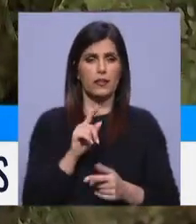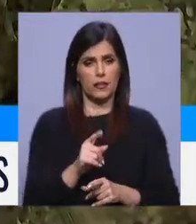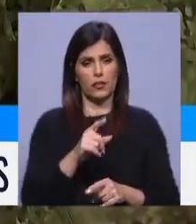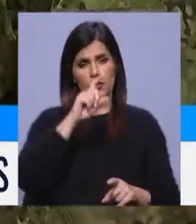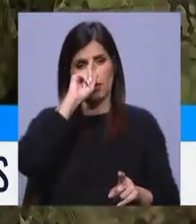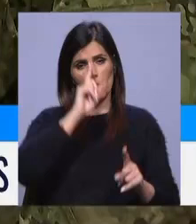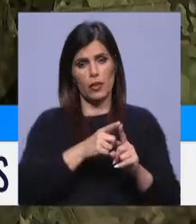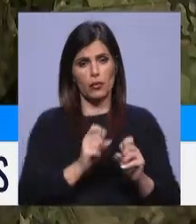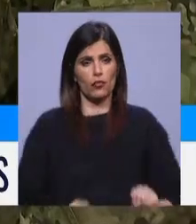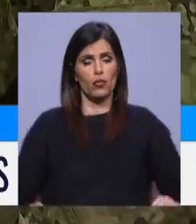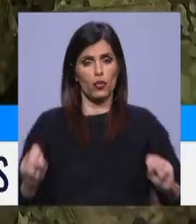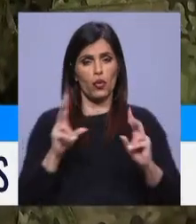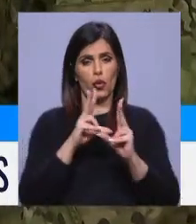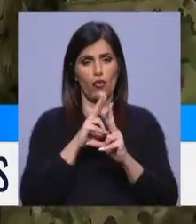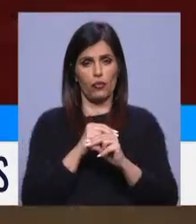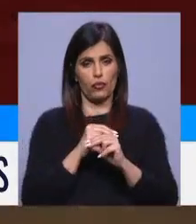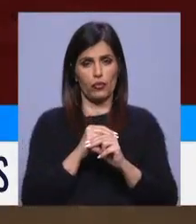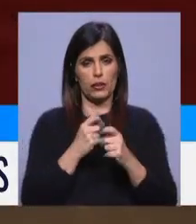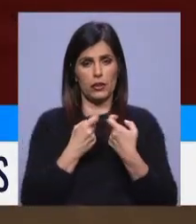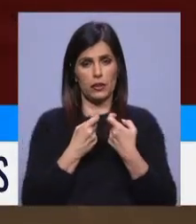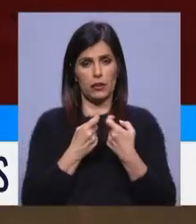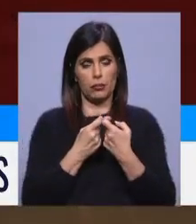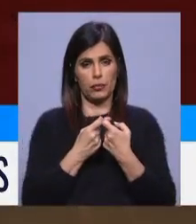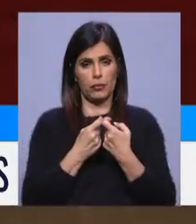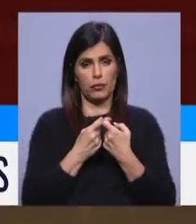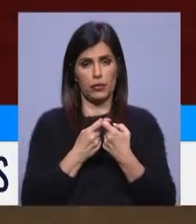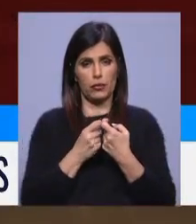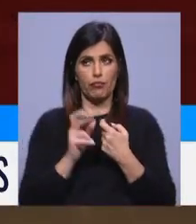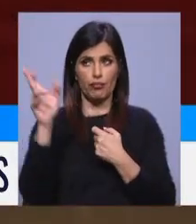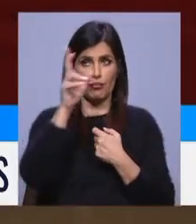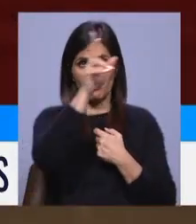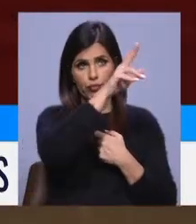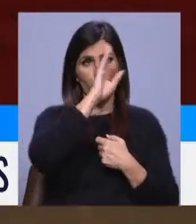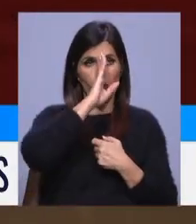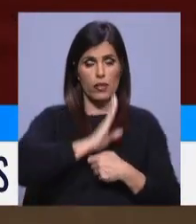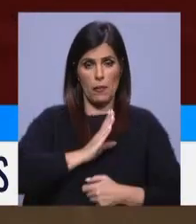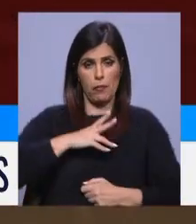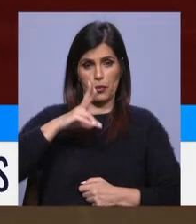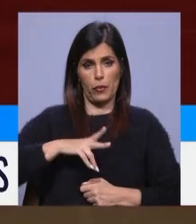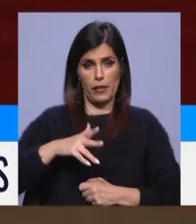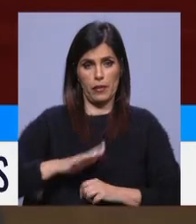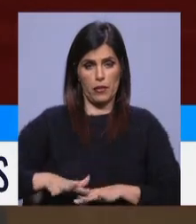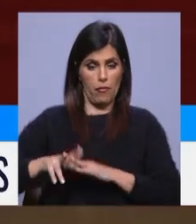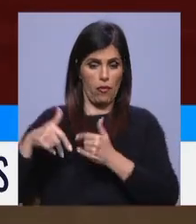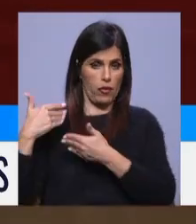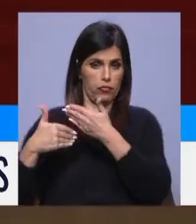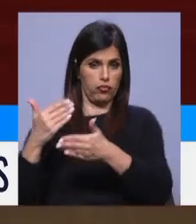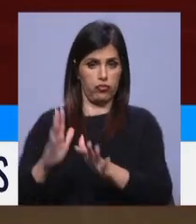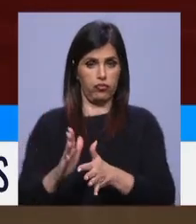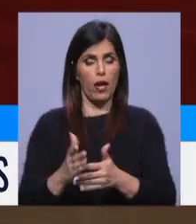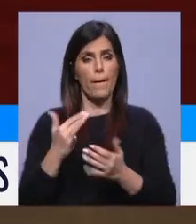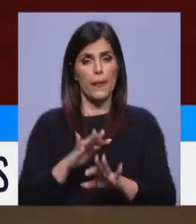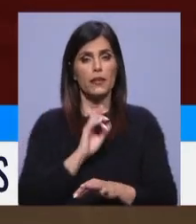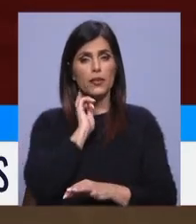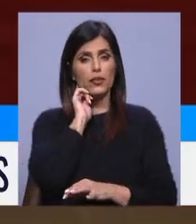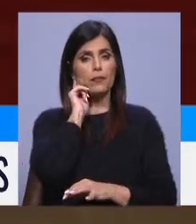nova no tipo de missões nacionais destacadas que as Forças Armadas Portuguesas desempenhavam, mas tem sido